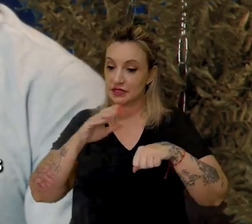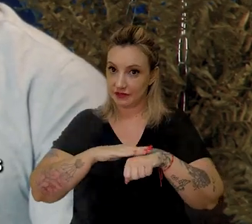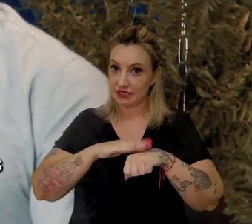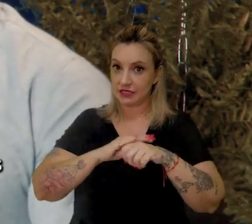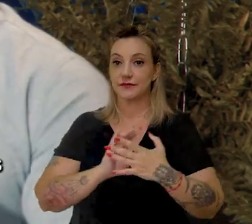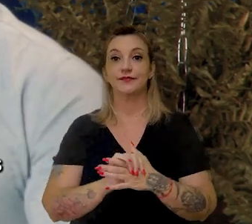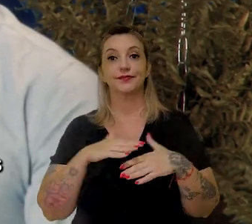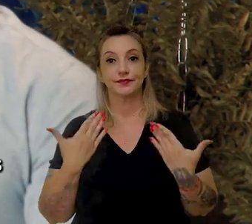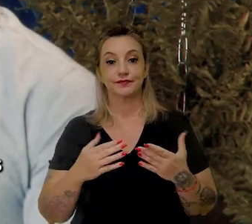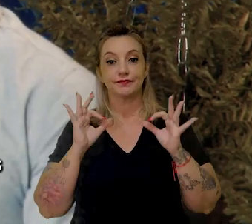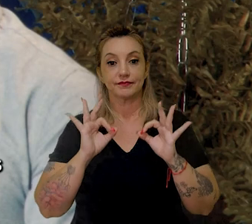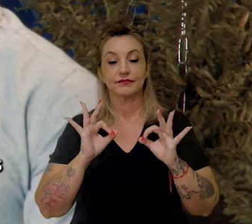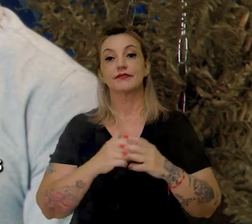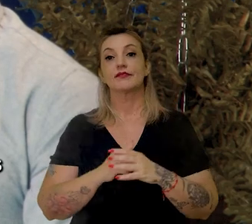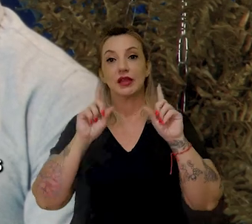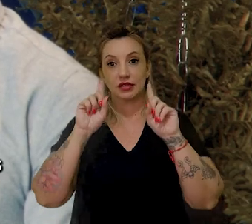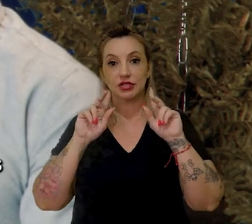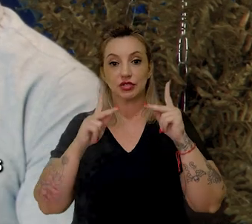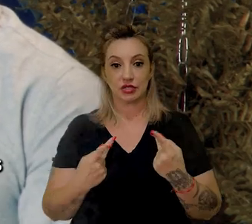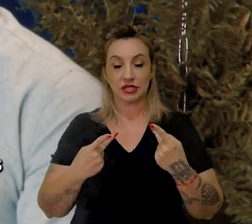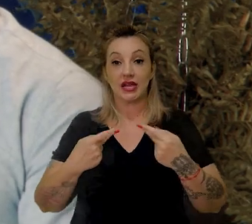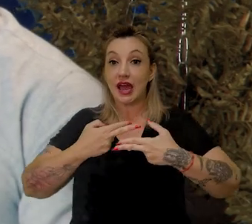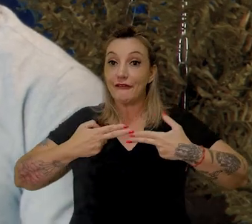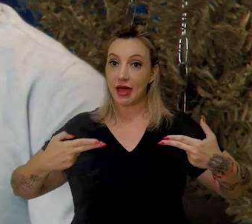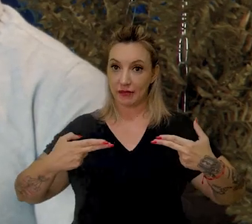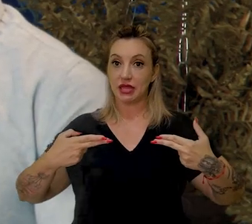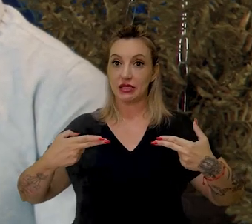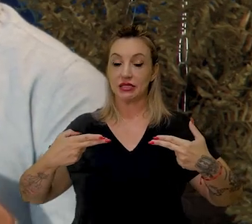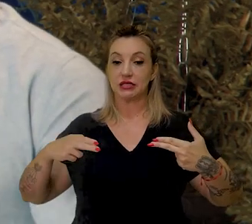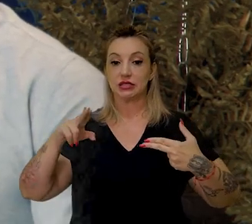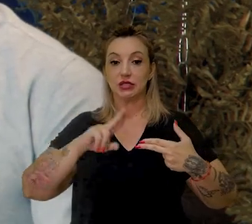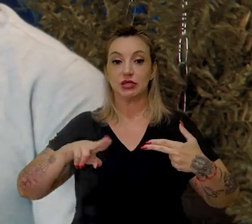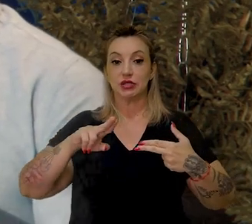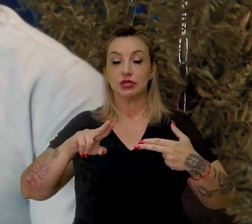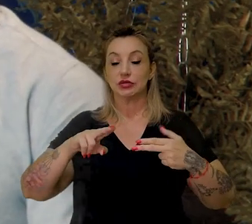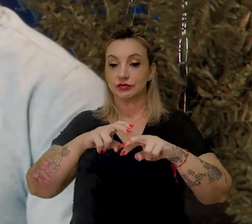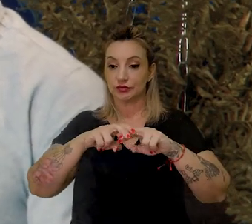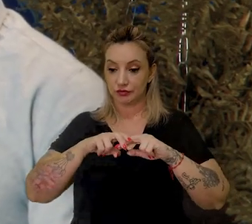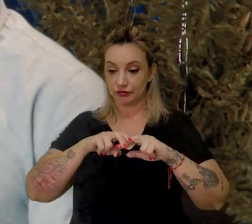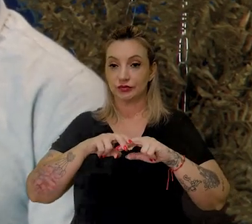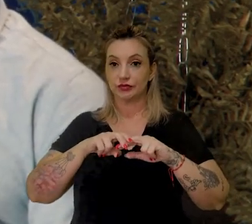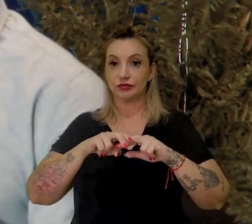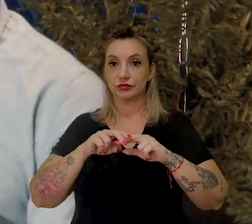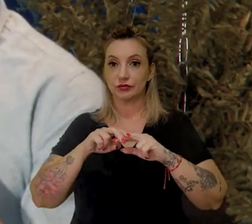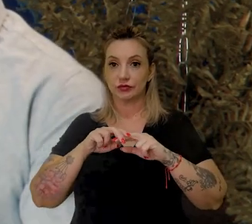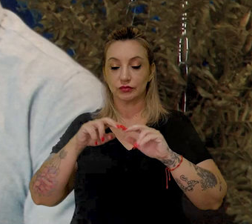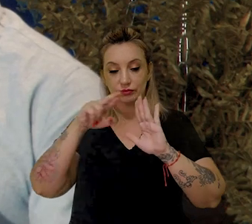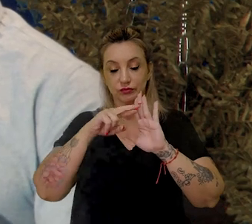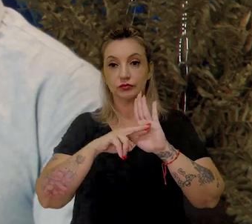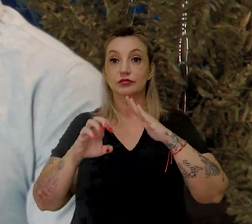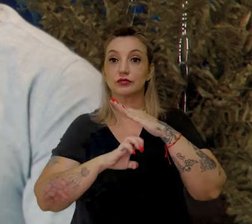feito então a devida diligência em Direitos Humanos que é essa ferramenta pelo por meio da qual a A empresa ela vai eh ter